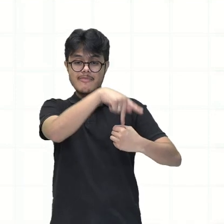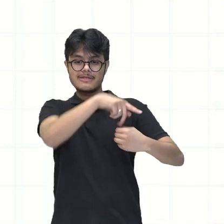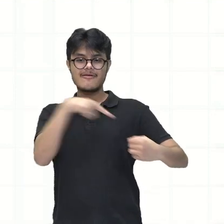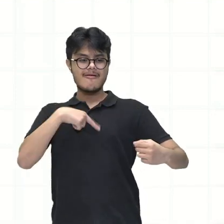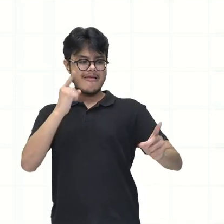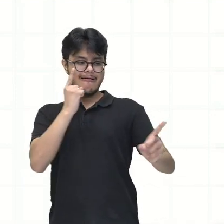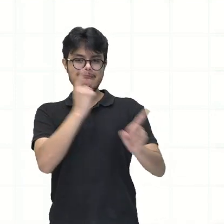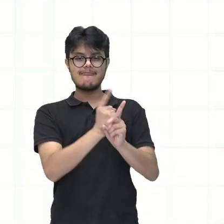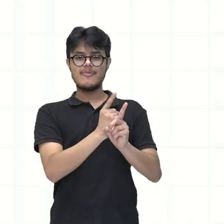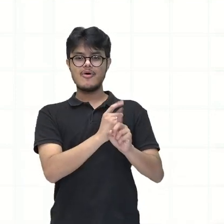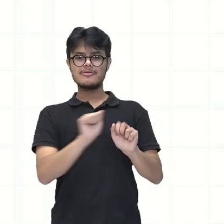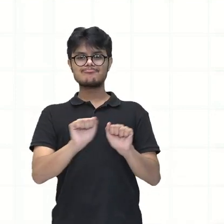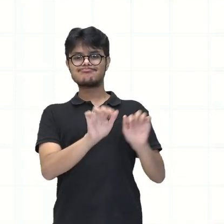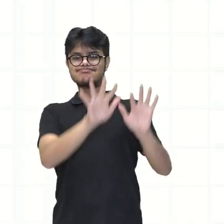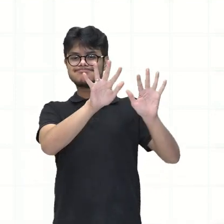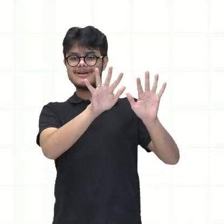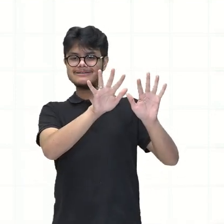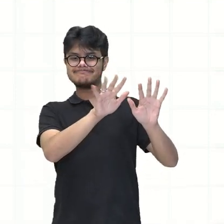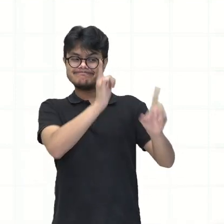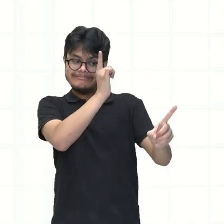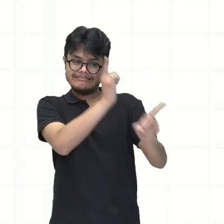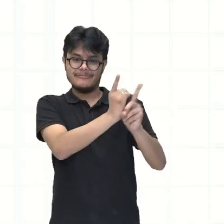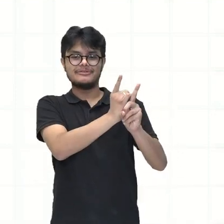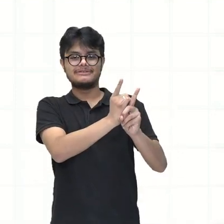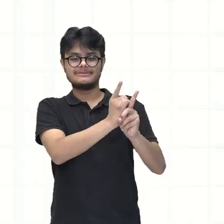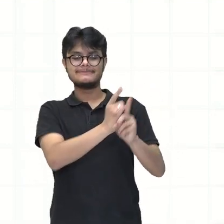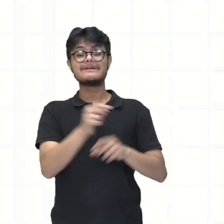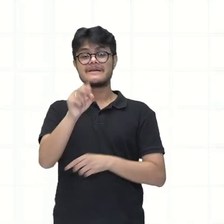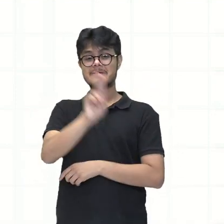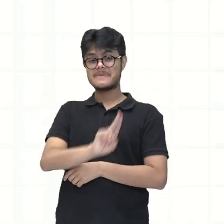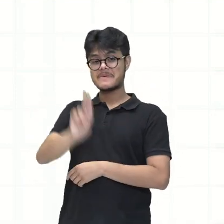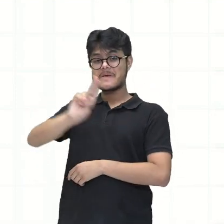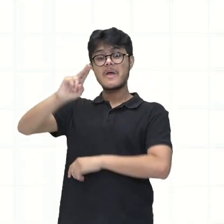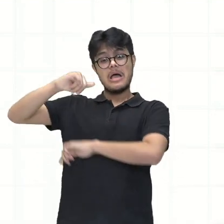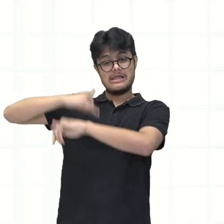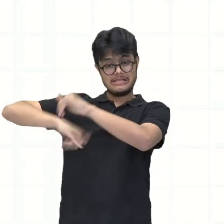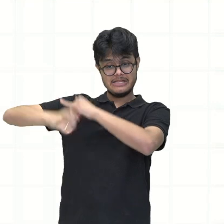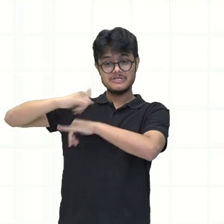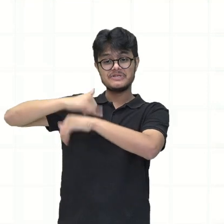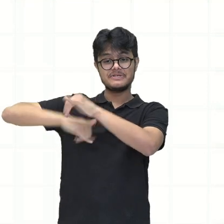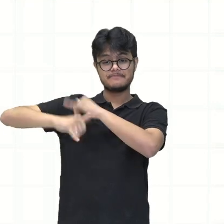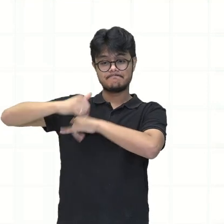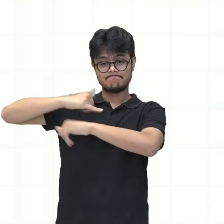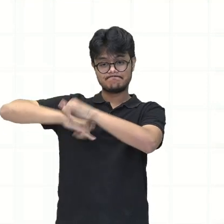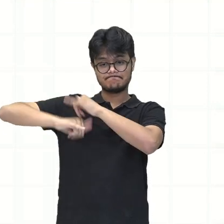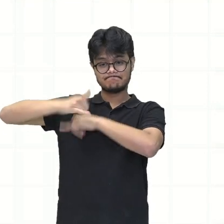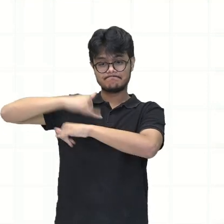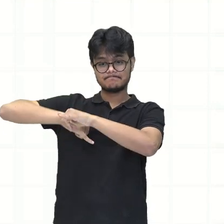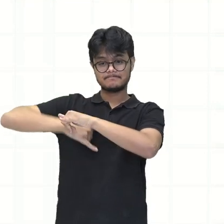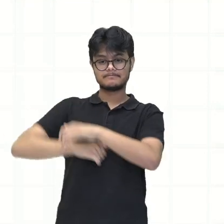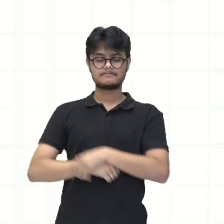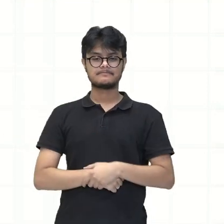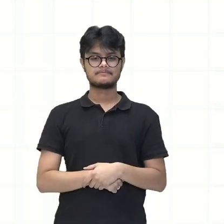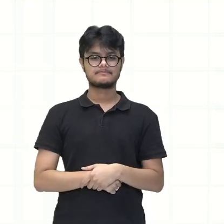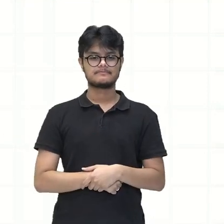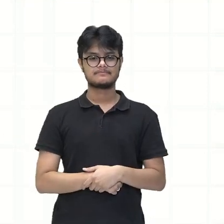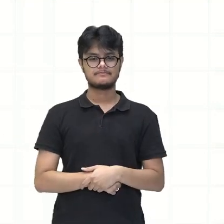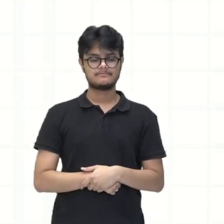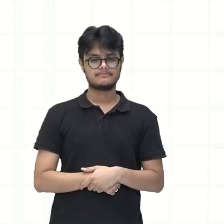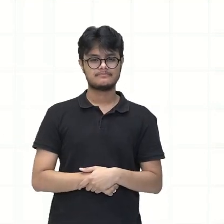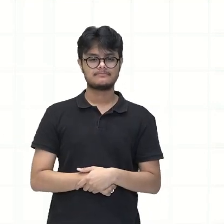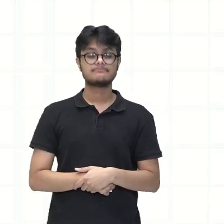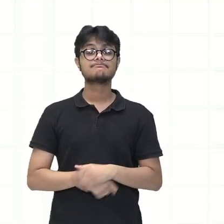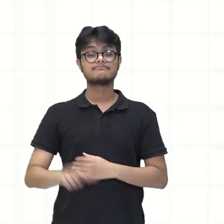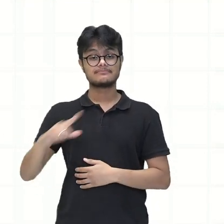extraído simultaneamente e utilizado como fonte de energia, certo? Então, nós temos